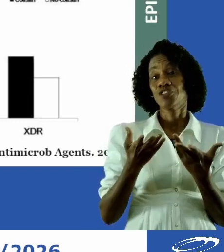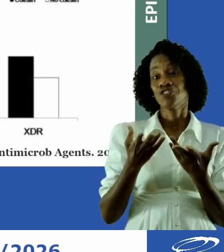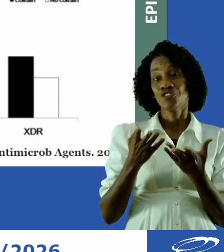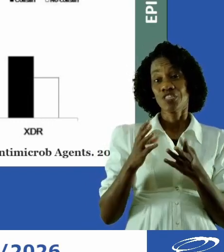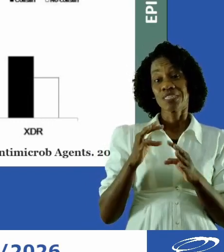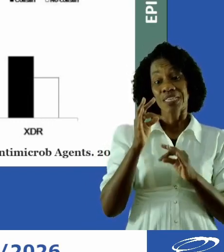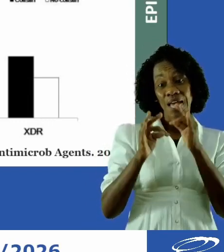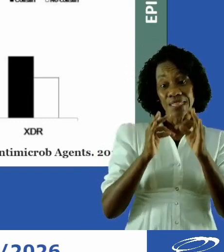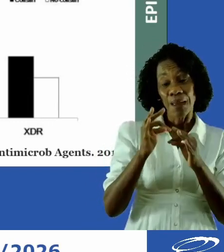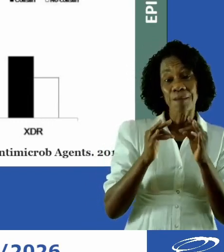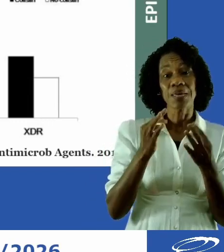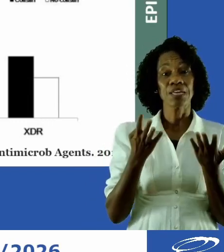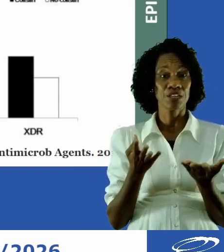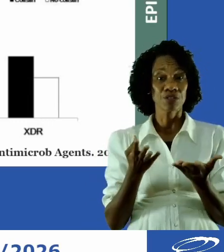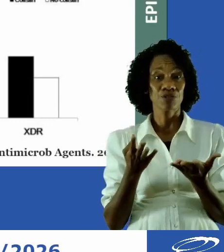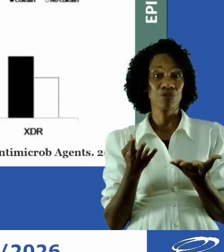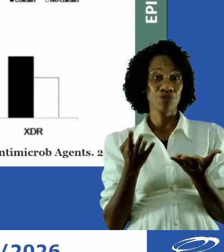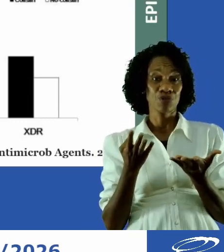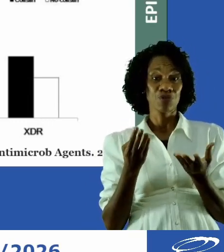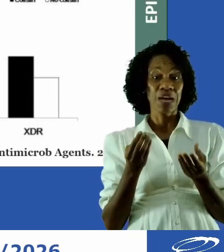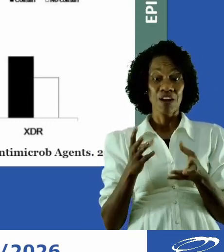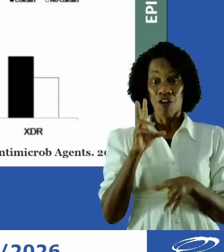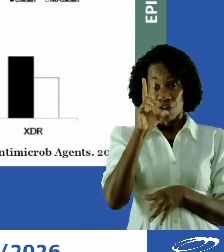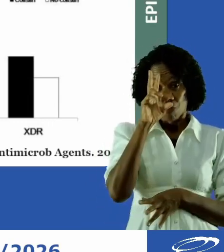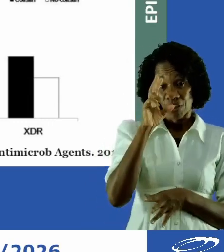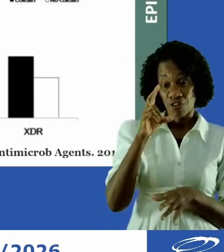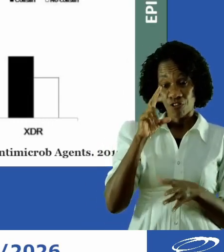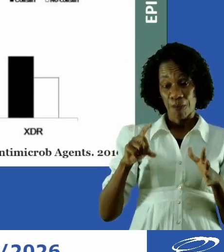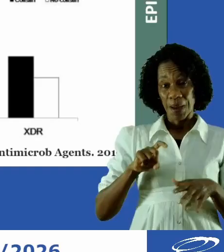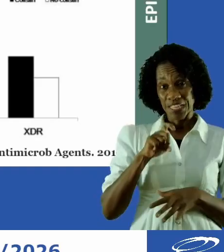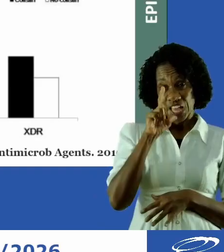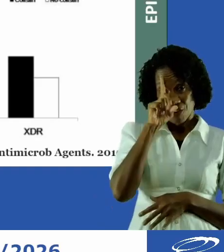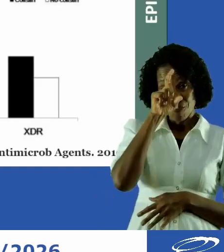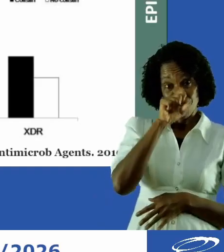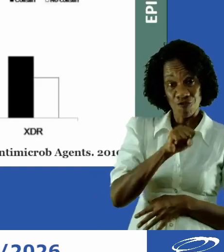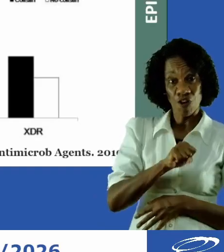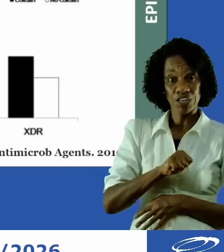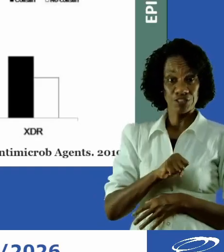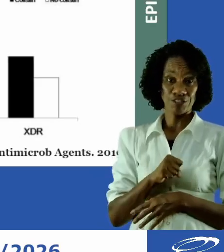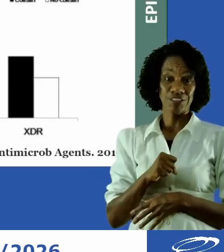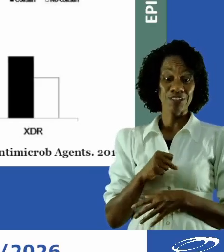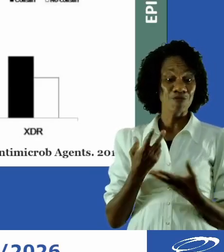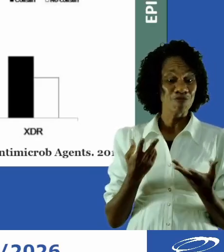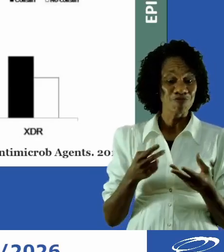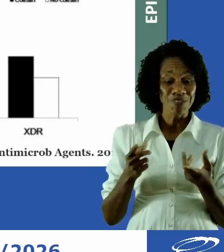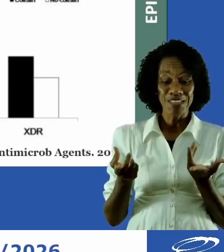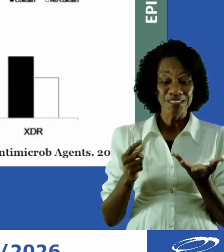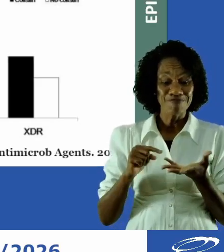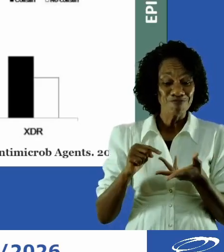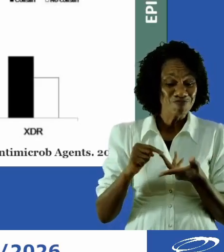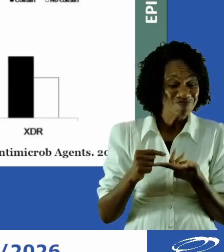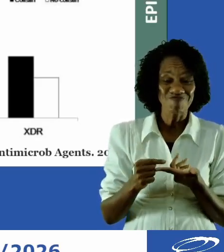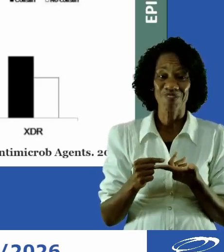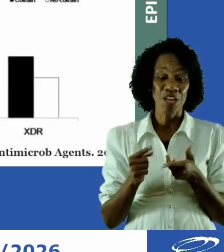os antibióticos, a pseudomonas não é mais agressiva, simplesmente existem poucas opções terapêuticas. Significa dizer que é melhor a gente trabalhar